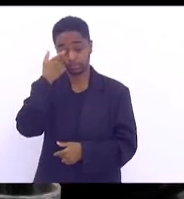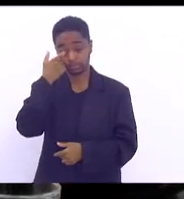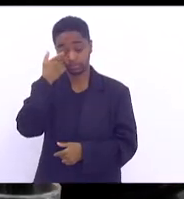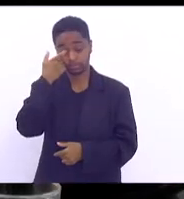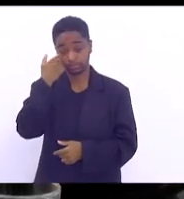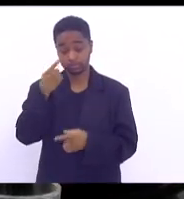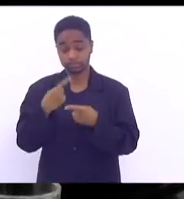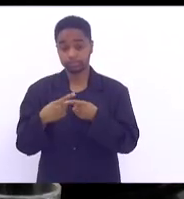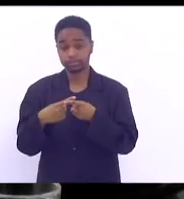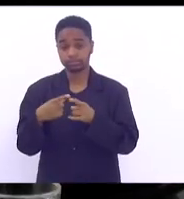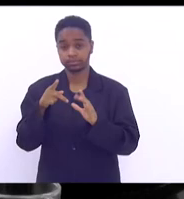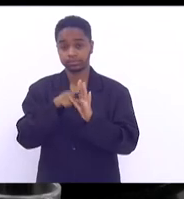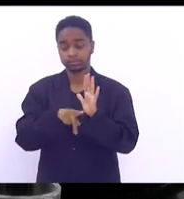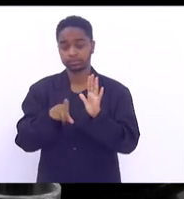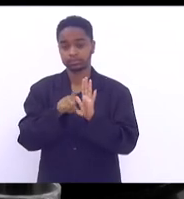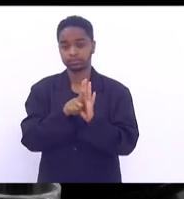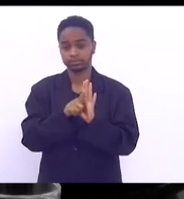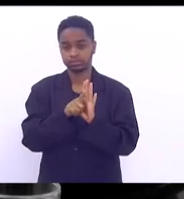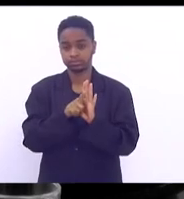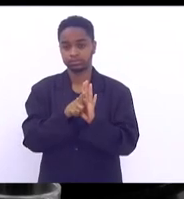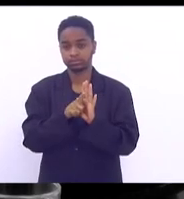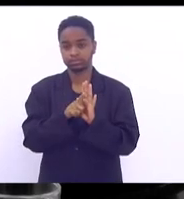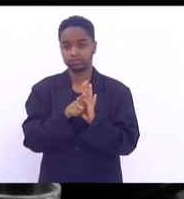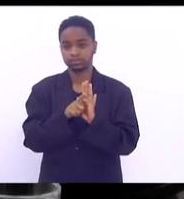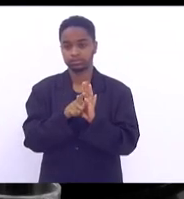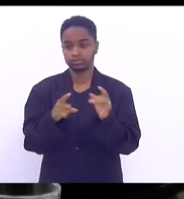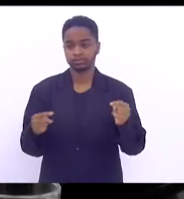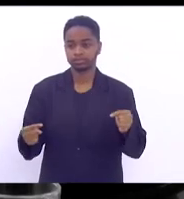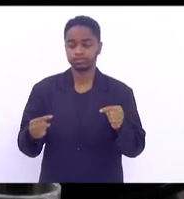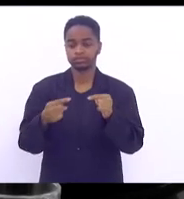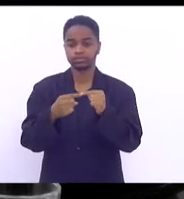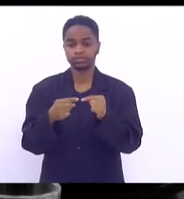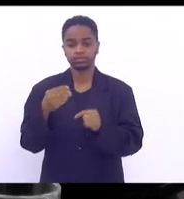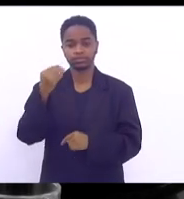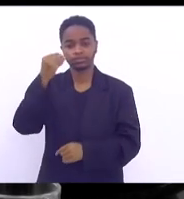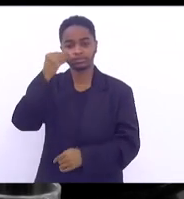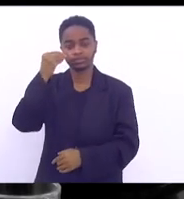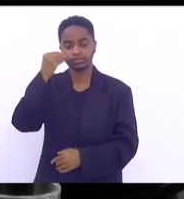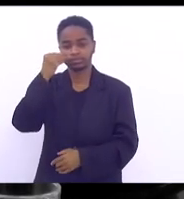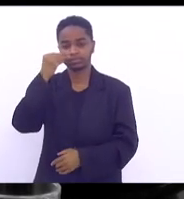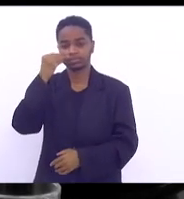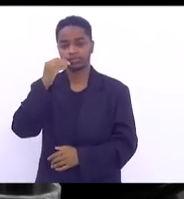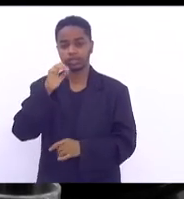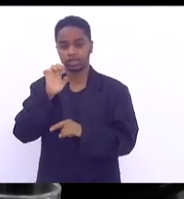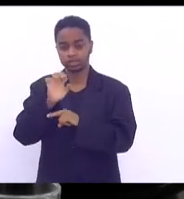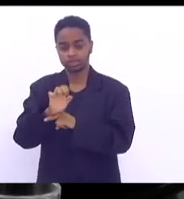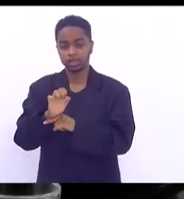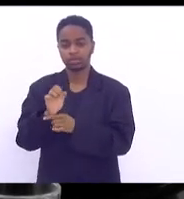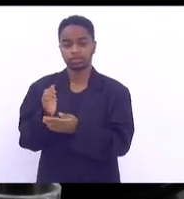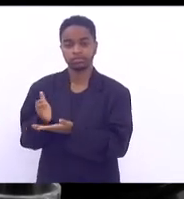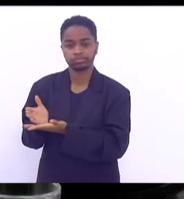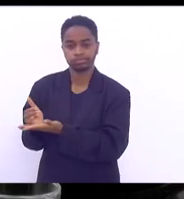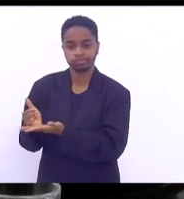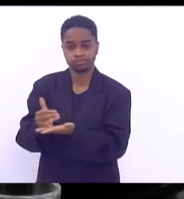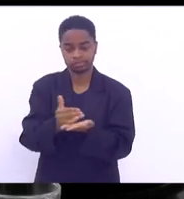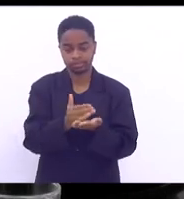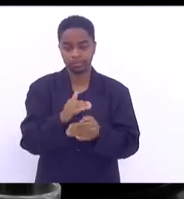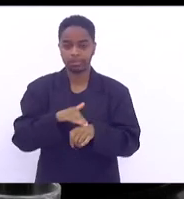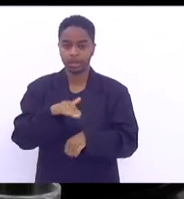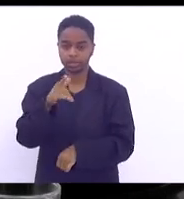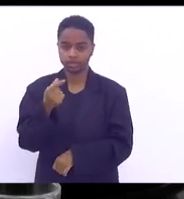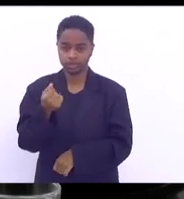projeto ele vem de encontro à tentativa de fazer com que o Estado arrecade mais, e nós estamos